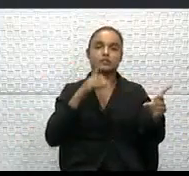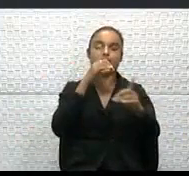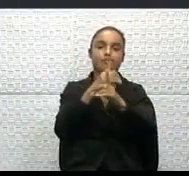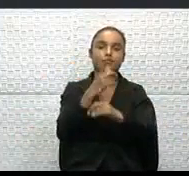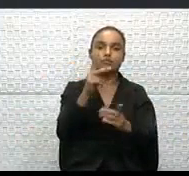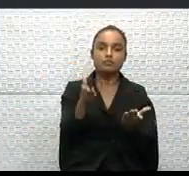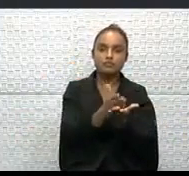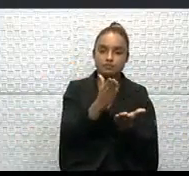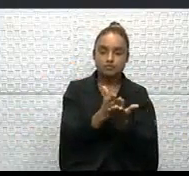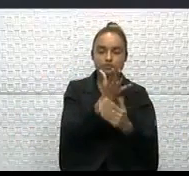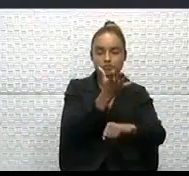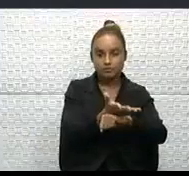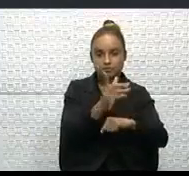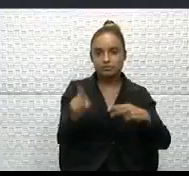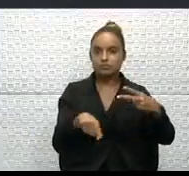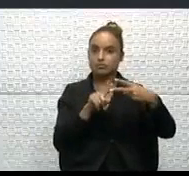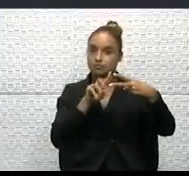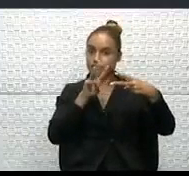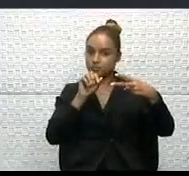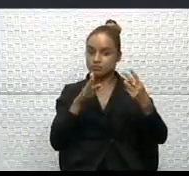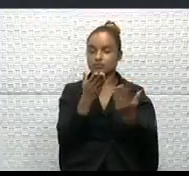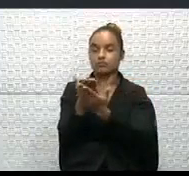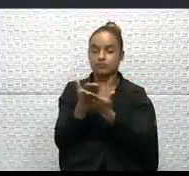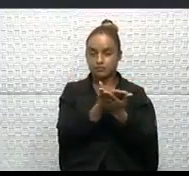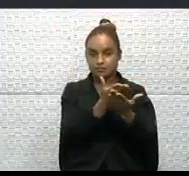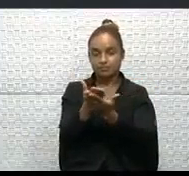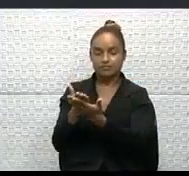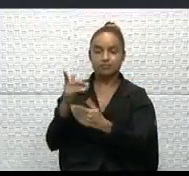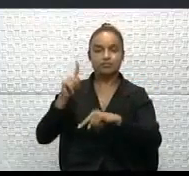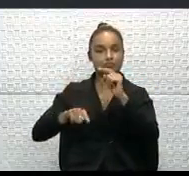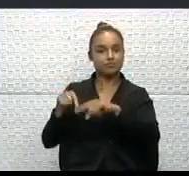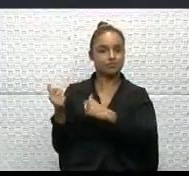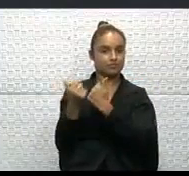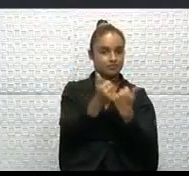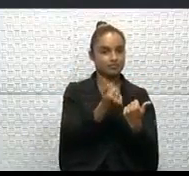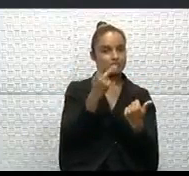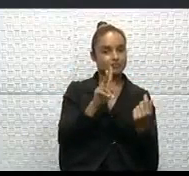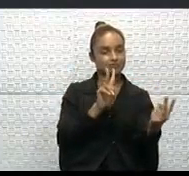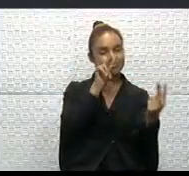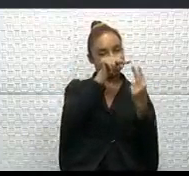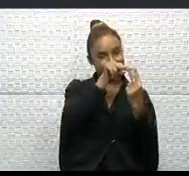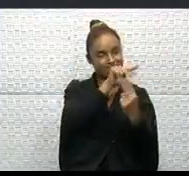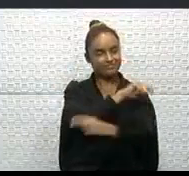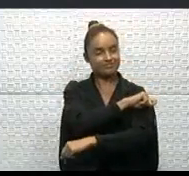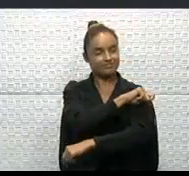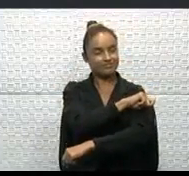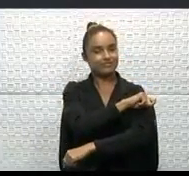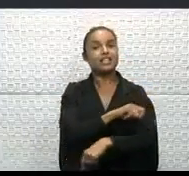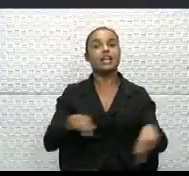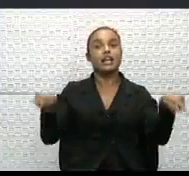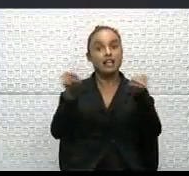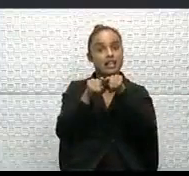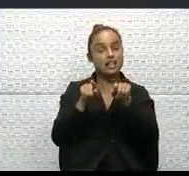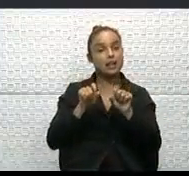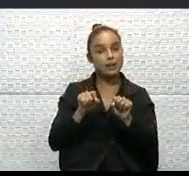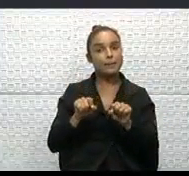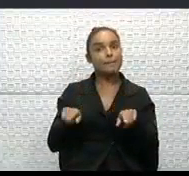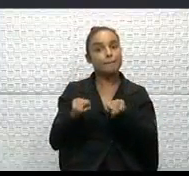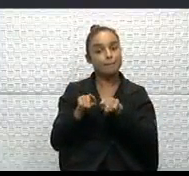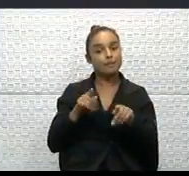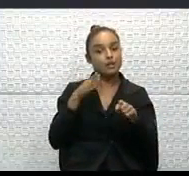no seu livro didático, nas web aulas e também no material complementar do seu ambiente virtual. Também aproveite as pré-aulas